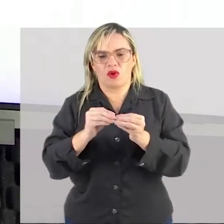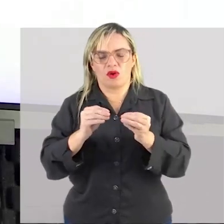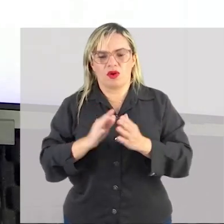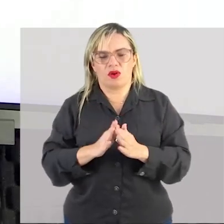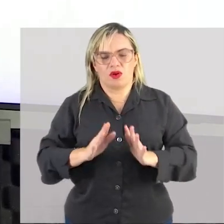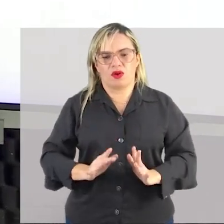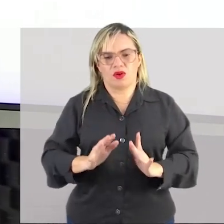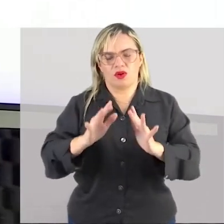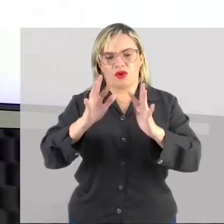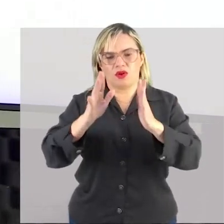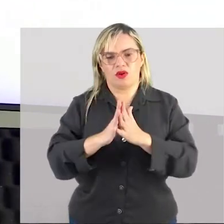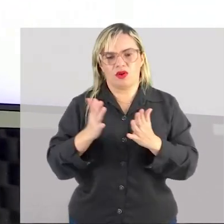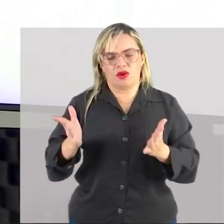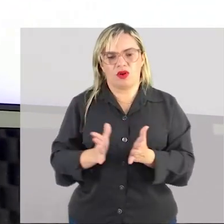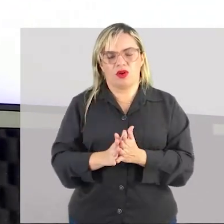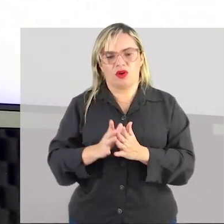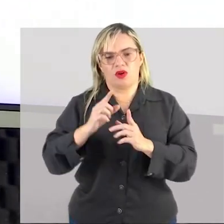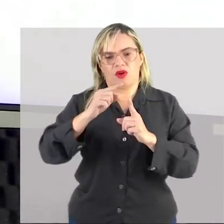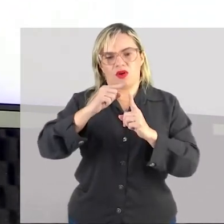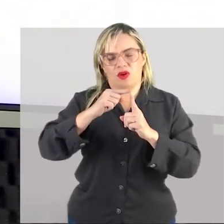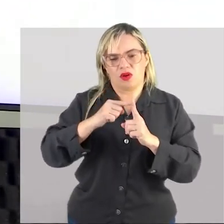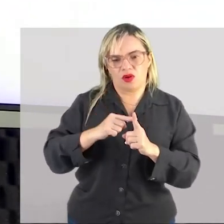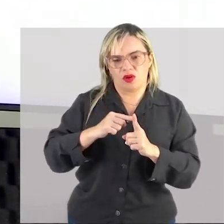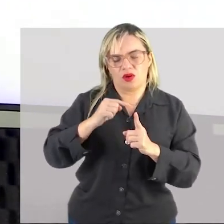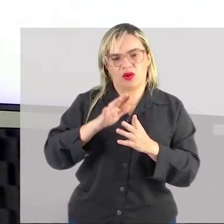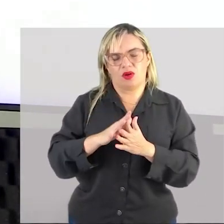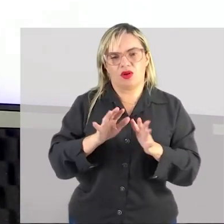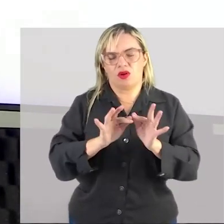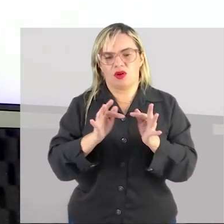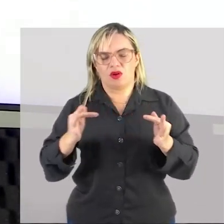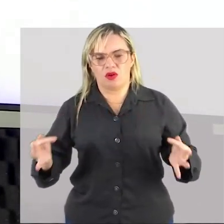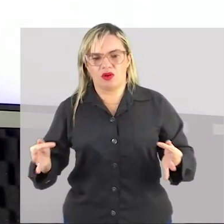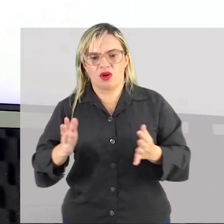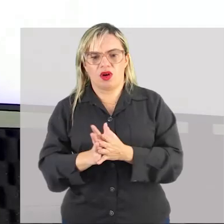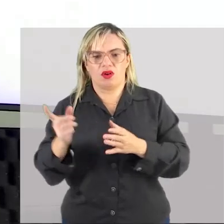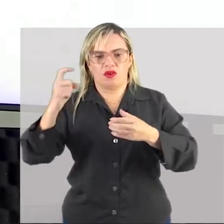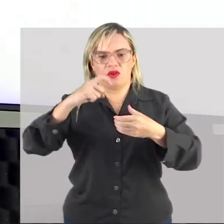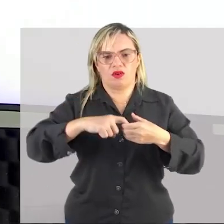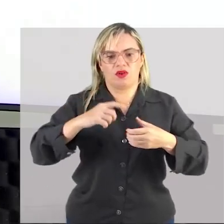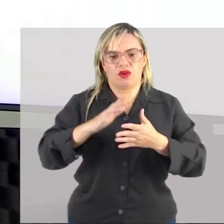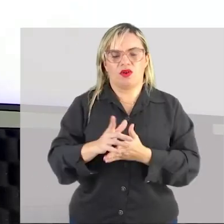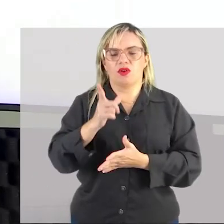só uma simples diminuição de temperatura faz ele voltar a ser líquido.